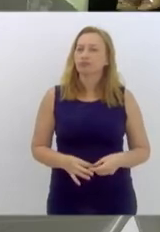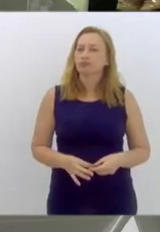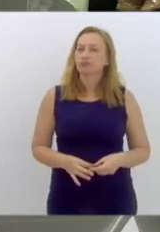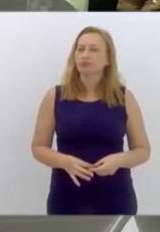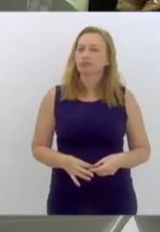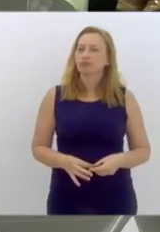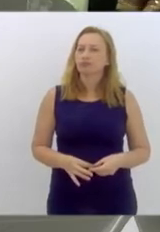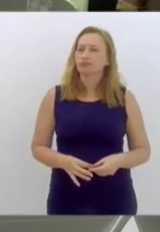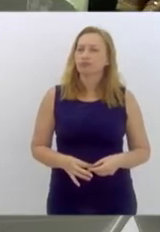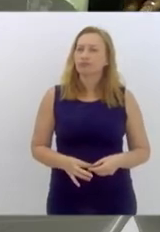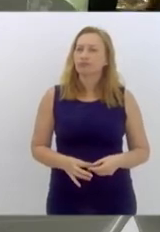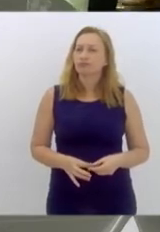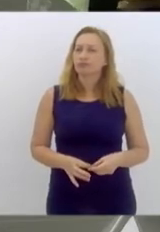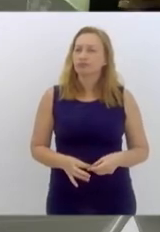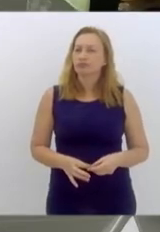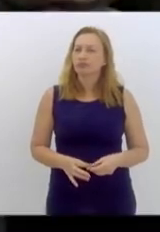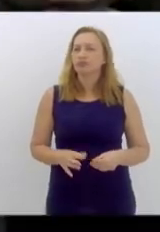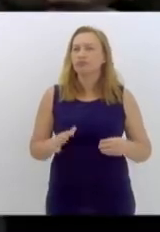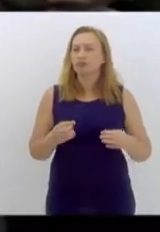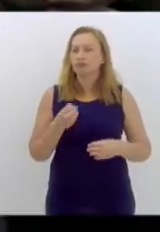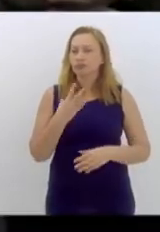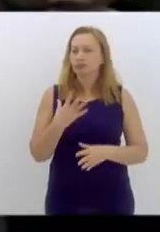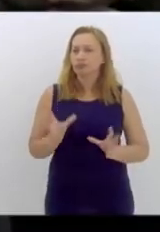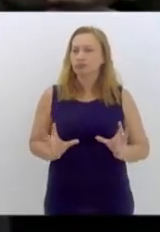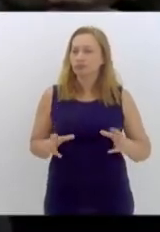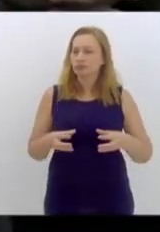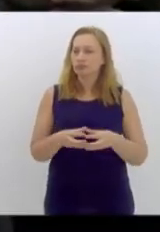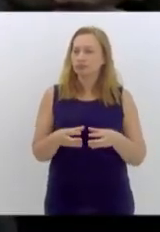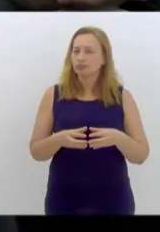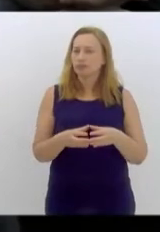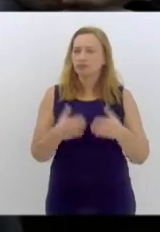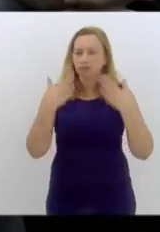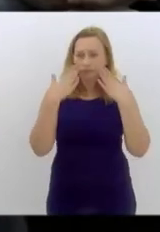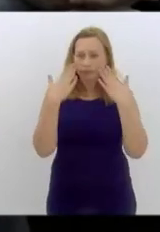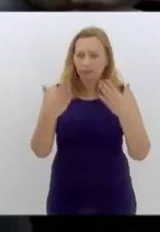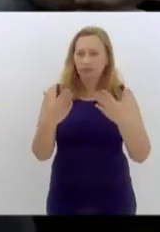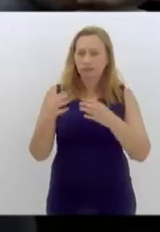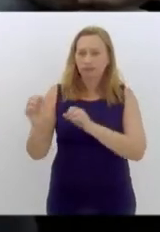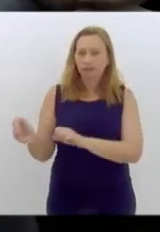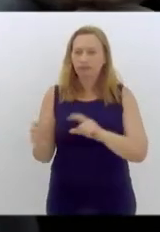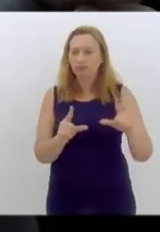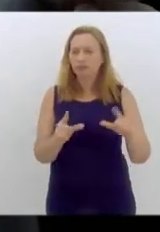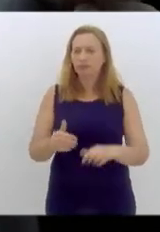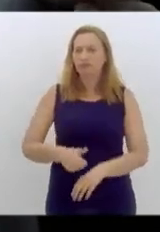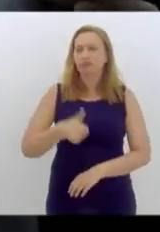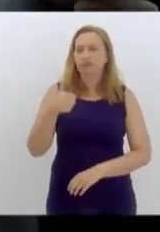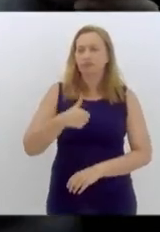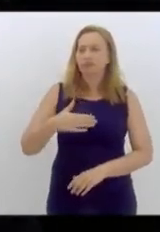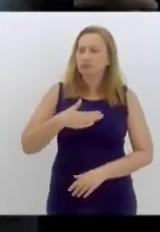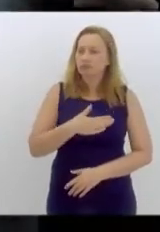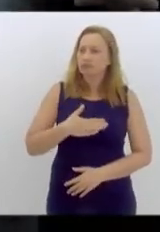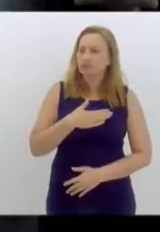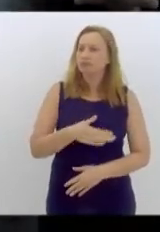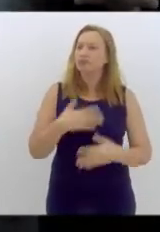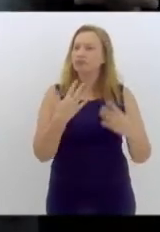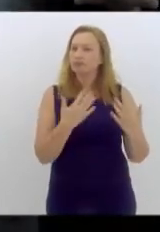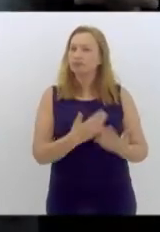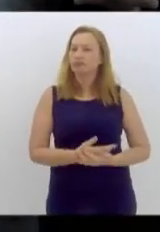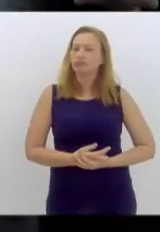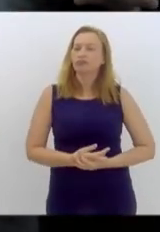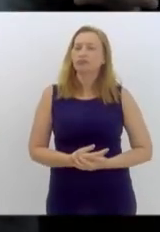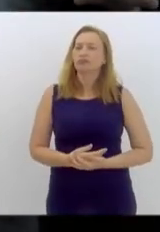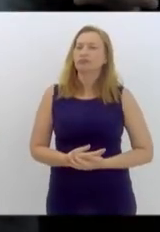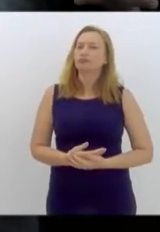Bom, enquanto a equipe coloca a apresentação, em primeiro lugar, eu gostaria de cumprimentar